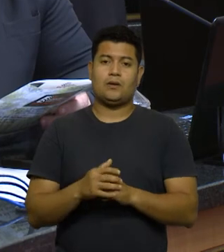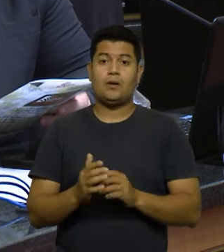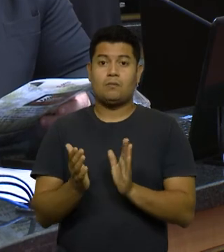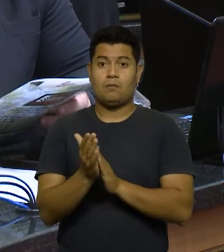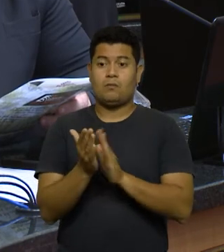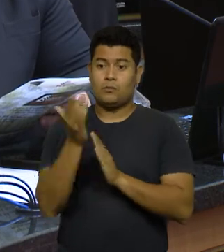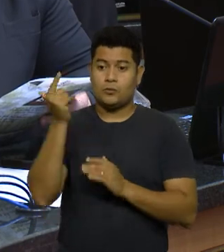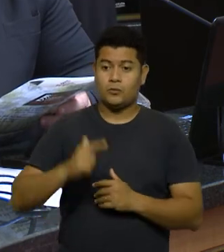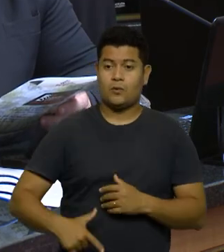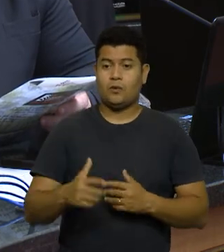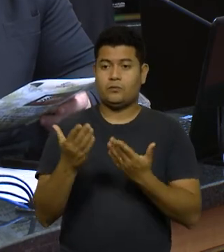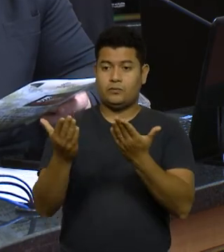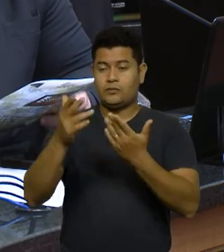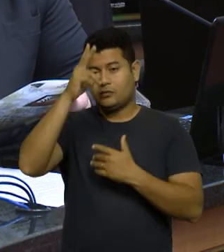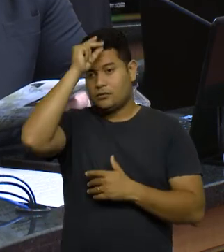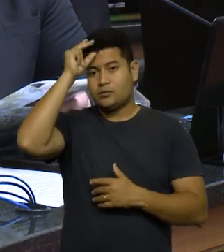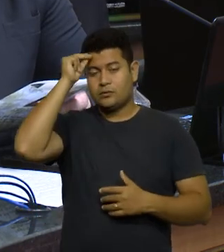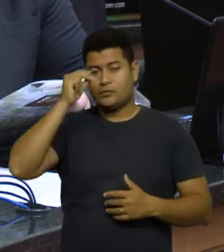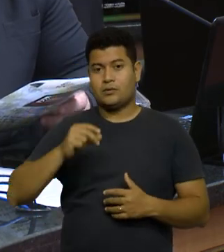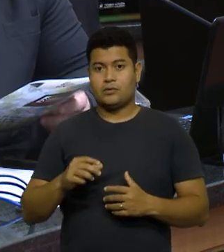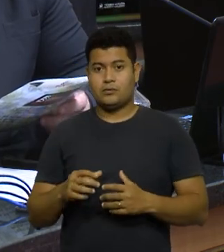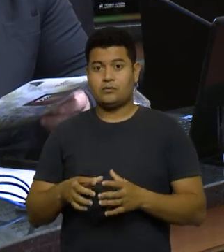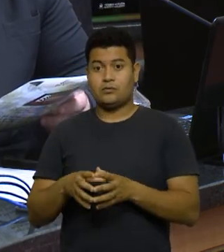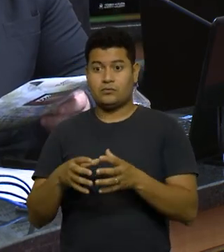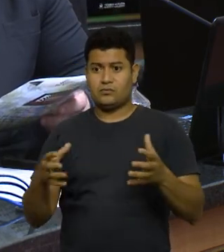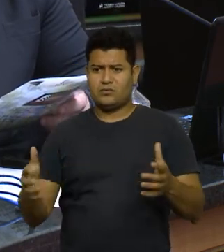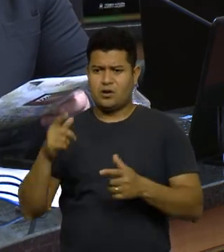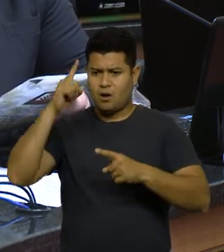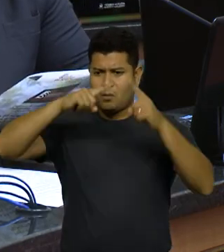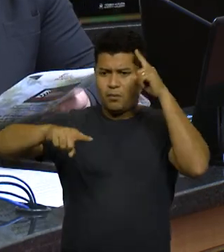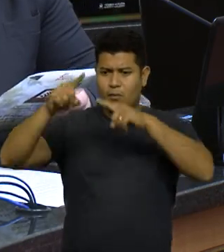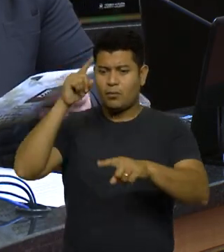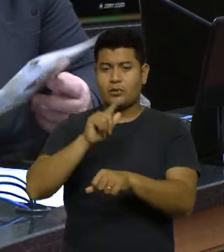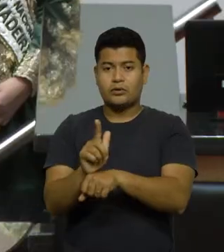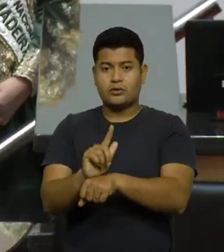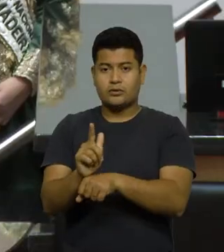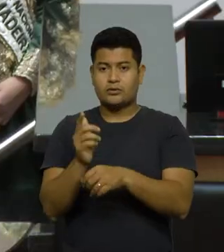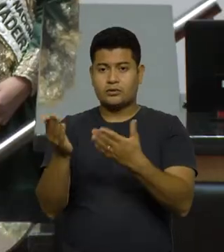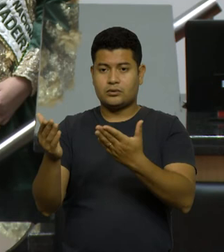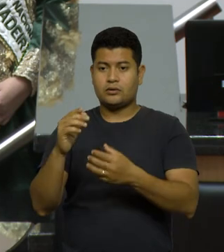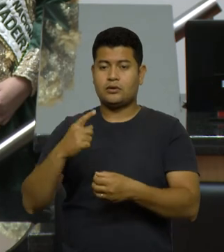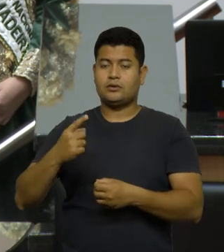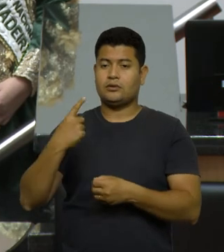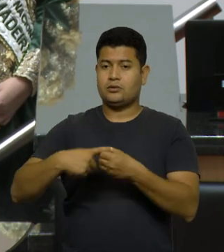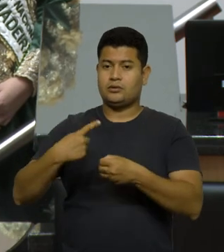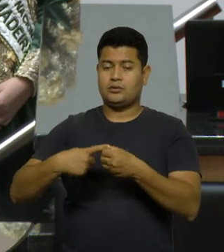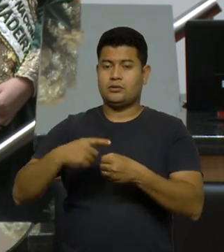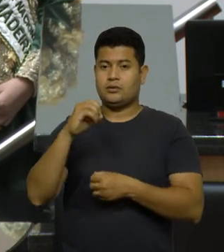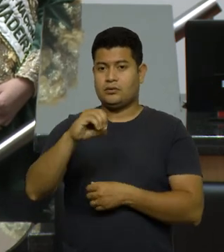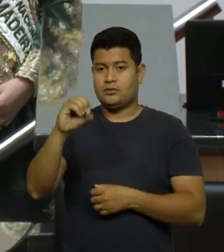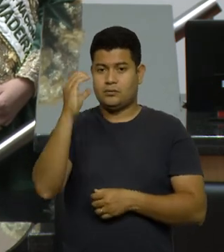vez, pelo grande mandato que vem fazendo na cidade de Otacílio Costa. Presidente.